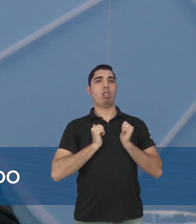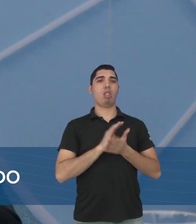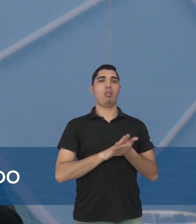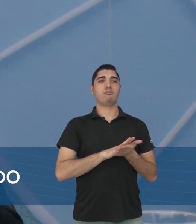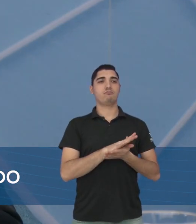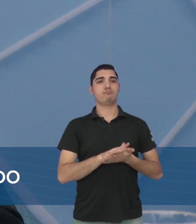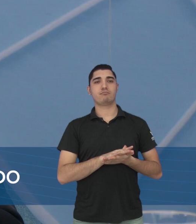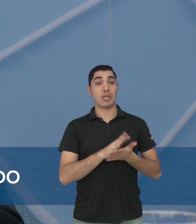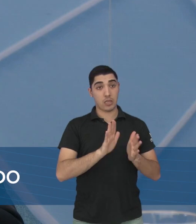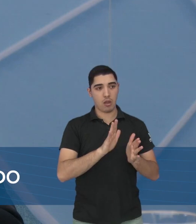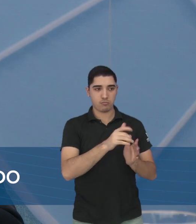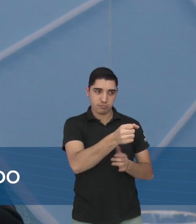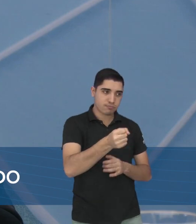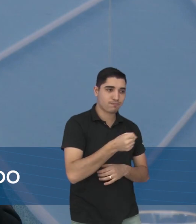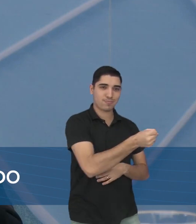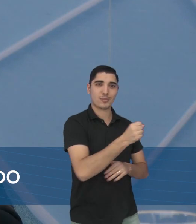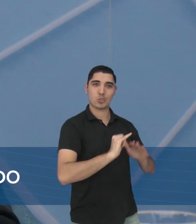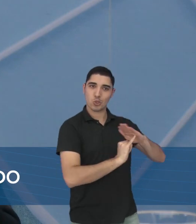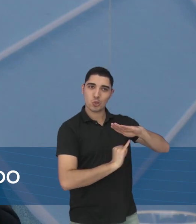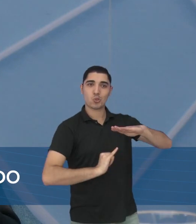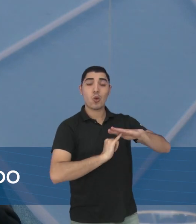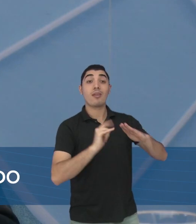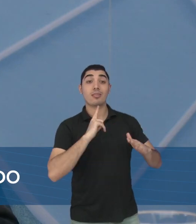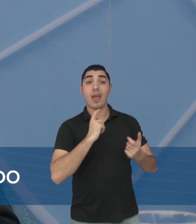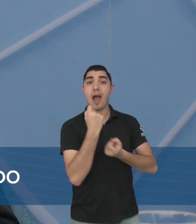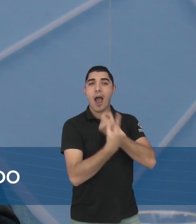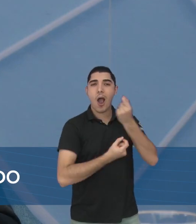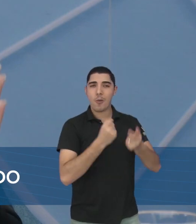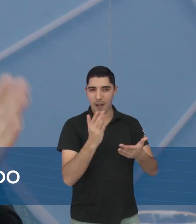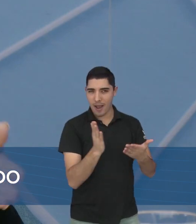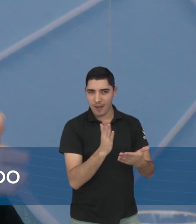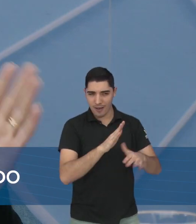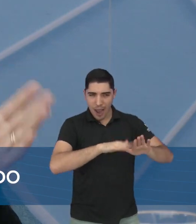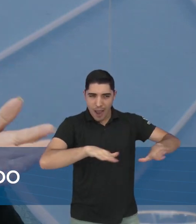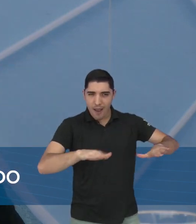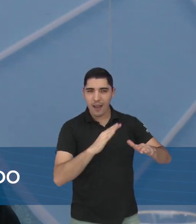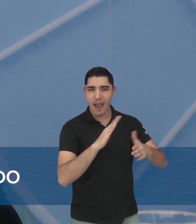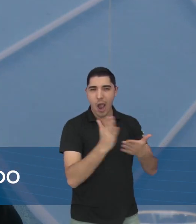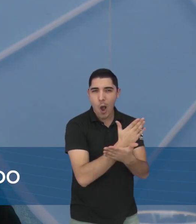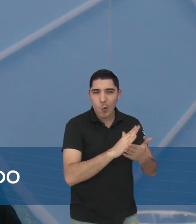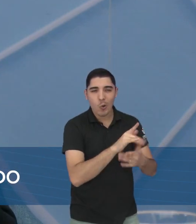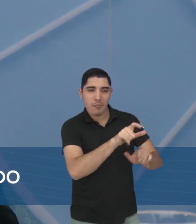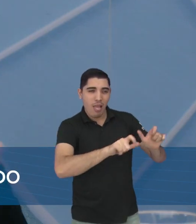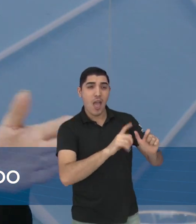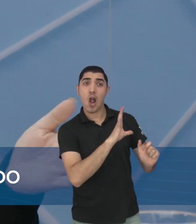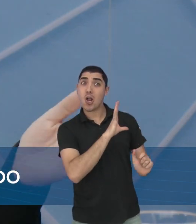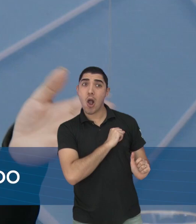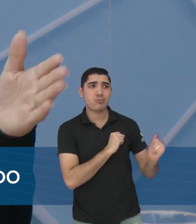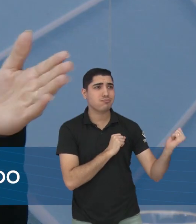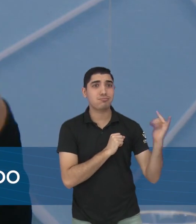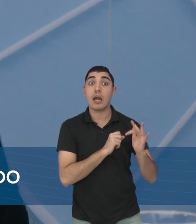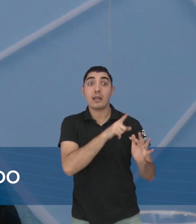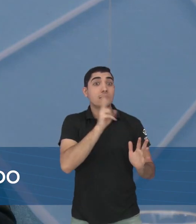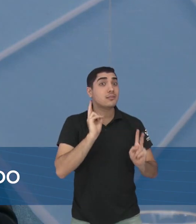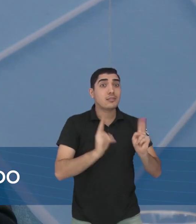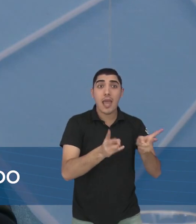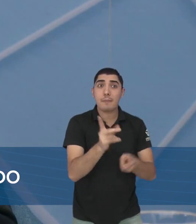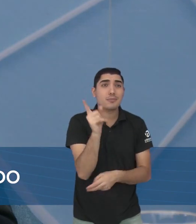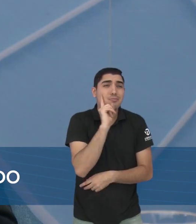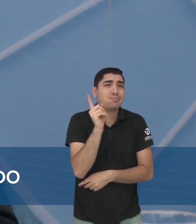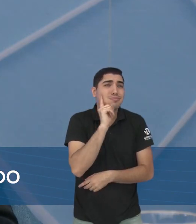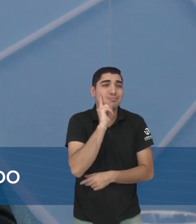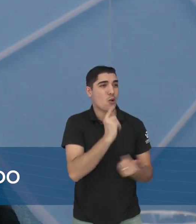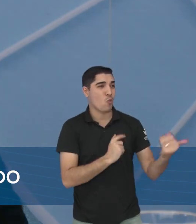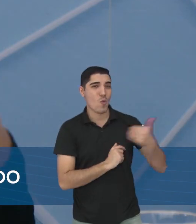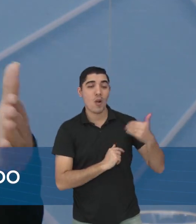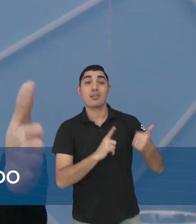ociosidade mesmo. E tem crianças que estão lá, que é muito bacana, assim, que eles estão, às vezes, em diversas atividades, que eles vão a semana inteira na